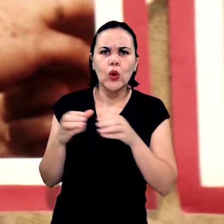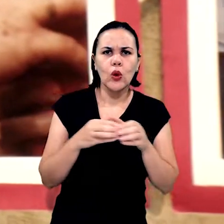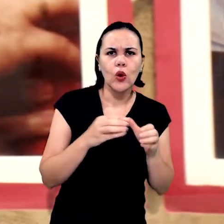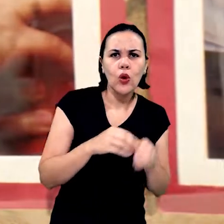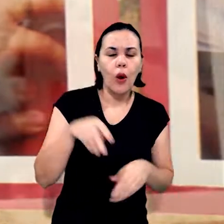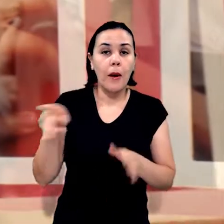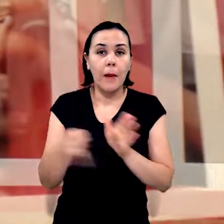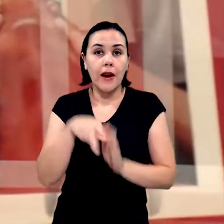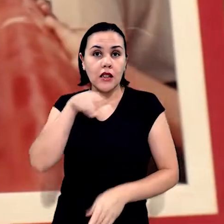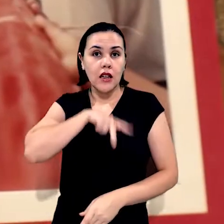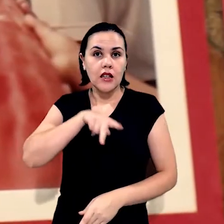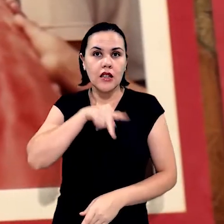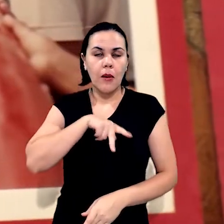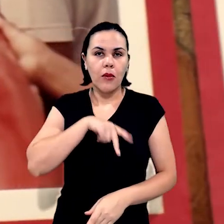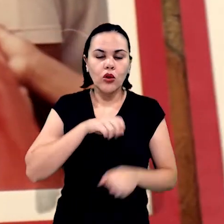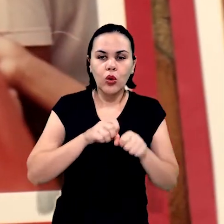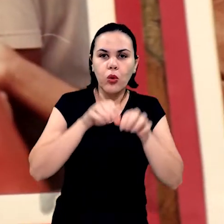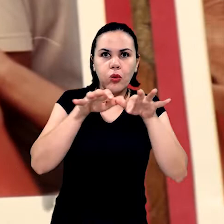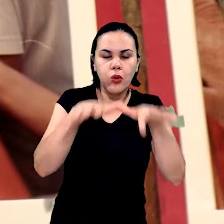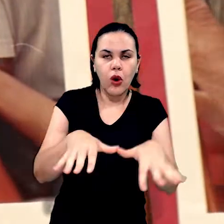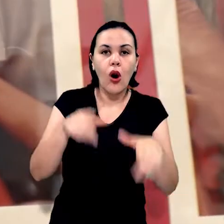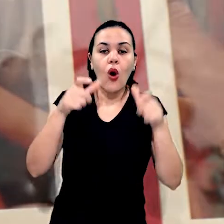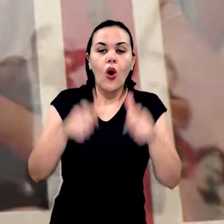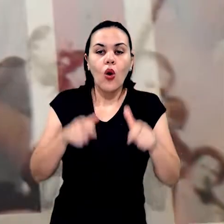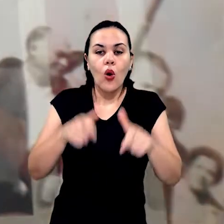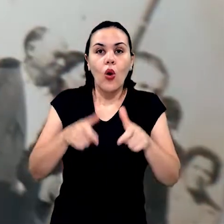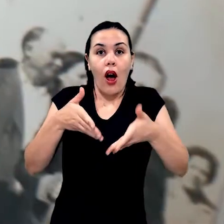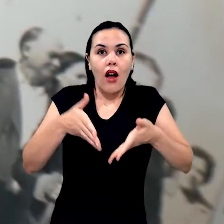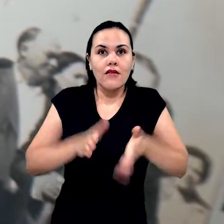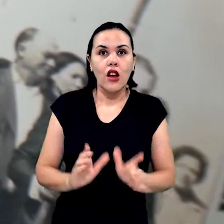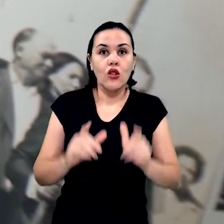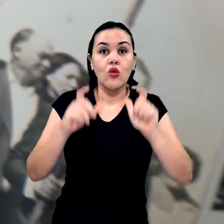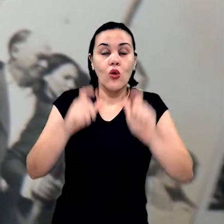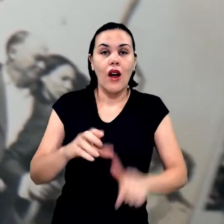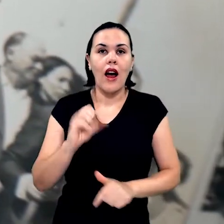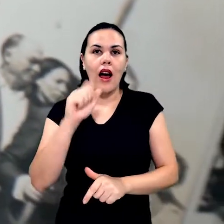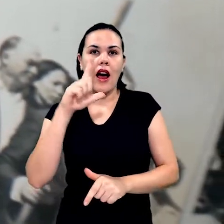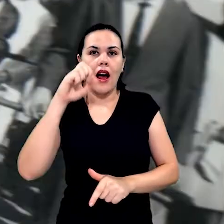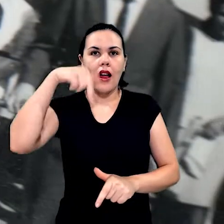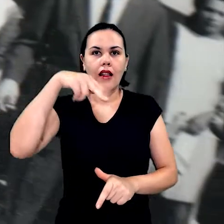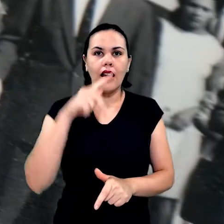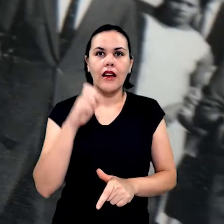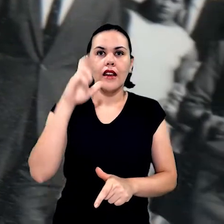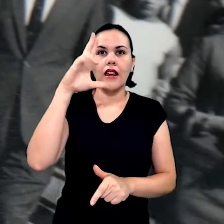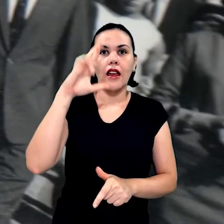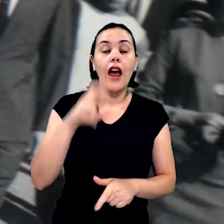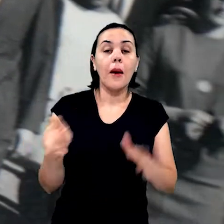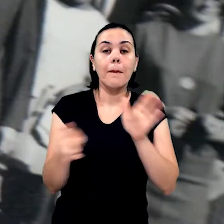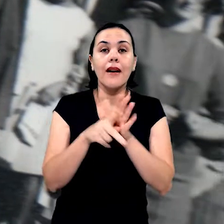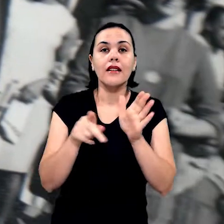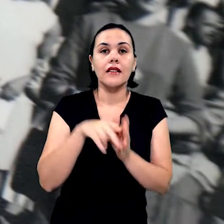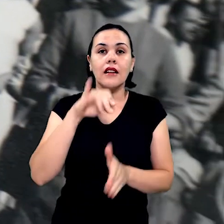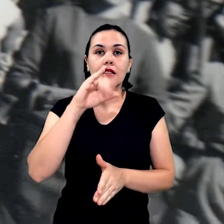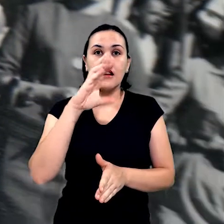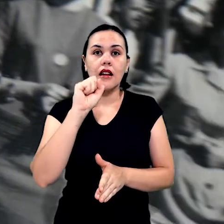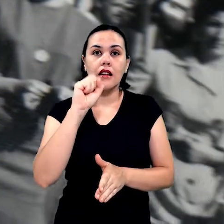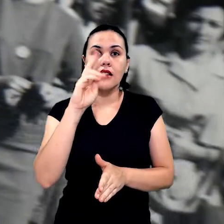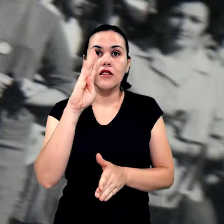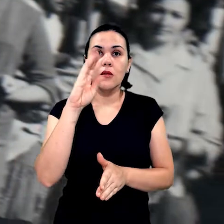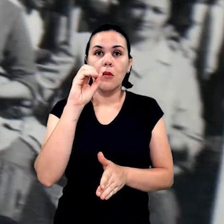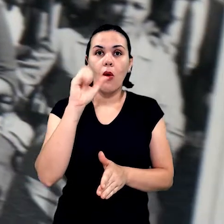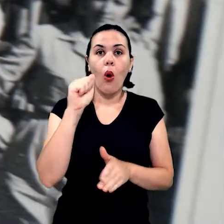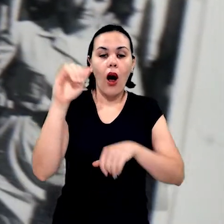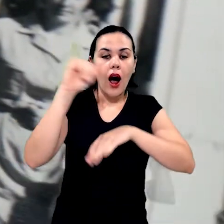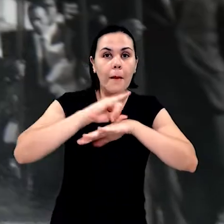colônias portuguesas mundo afora. Seu local de nascimento foi a cidade de Alenquer, que faz parte do distrito de